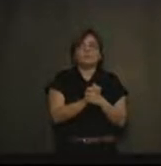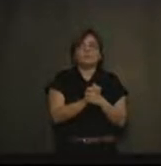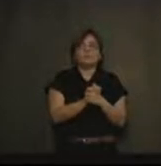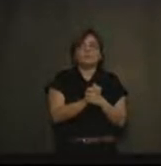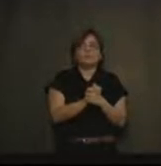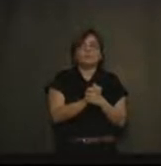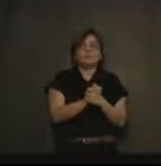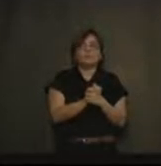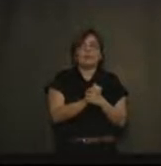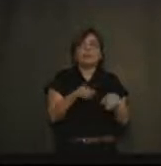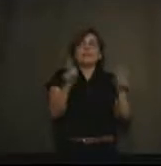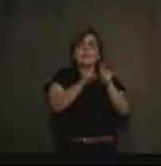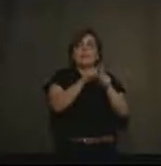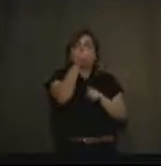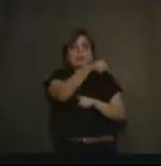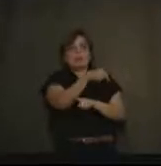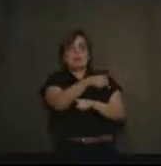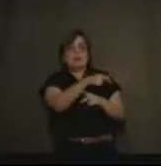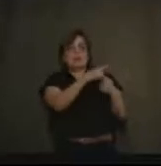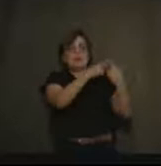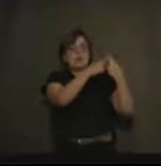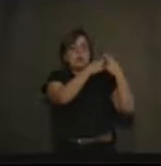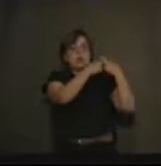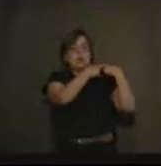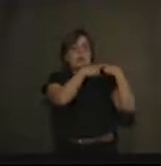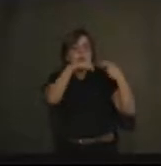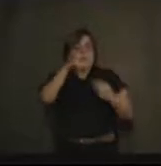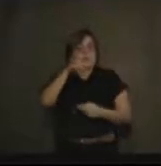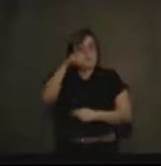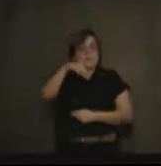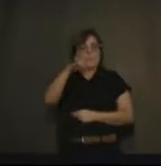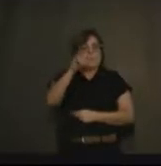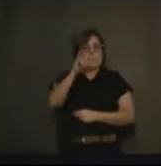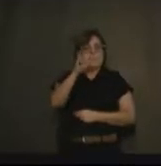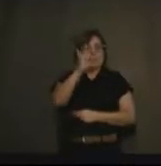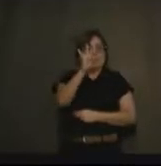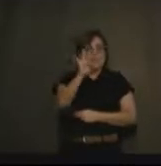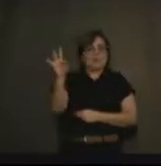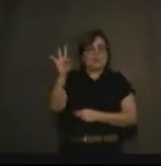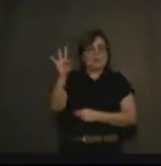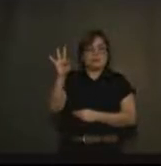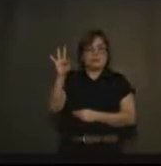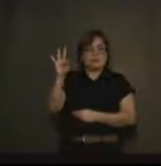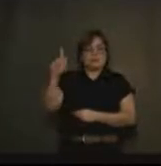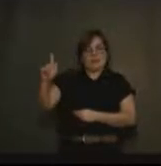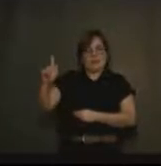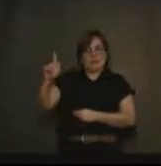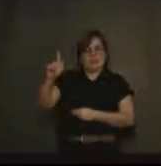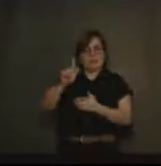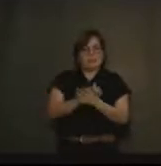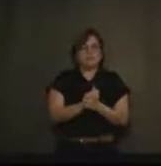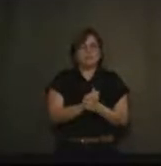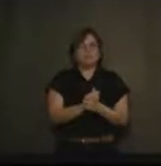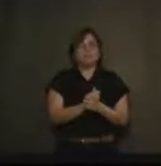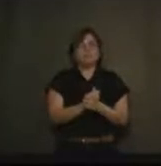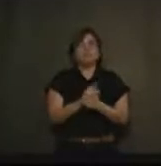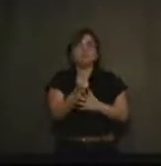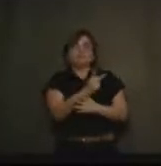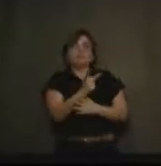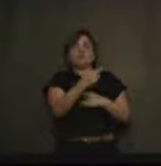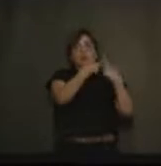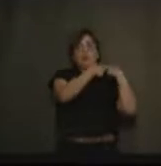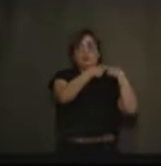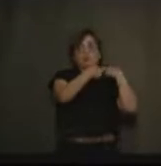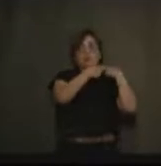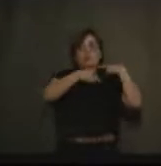Mittag-Leffler também foi encarregado pelo rei de presidir o júri e ele colocou as mãos ao trabalho imediatamente